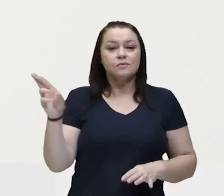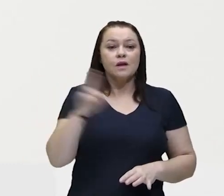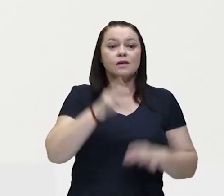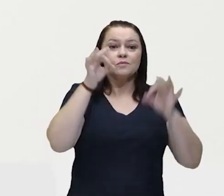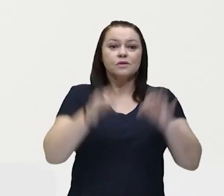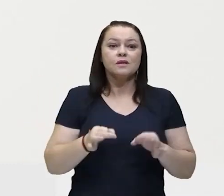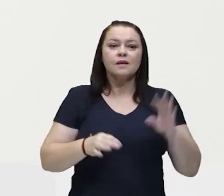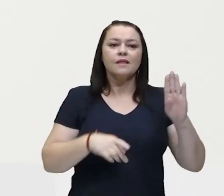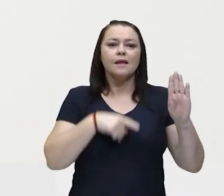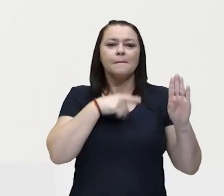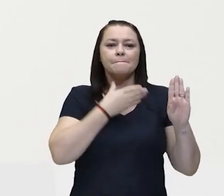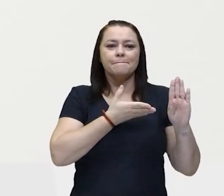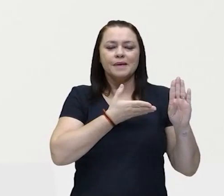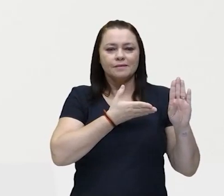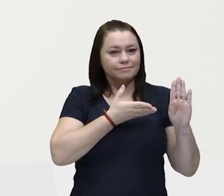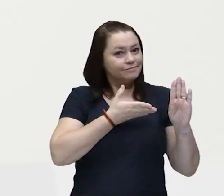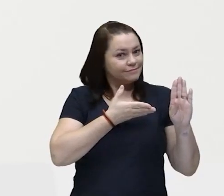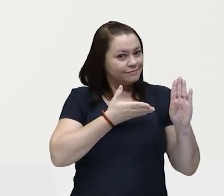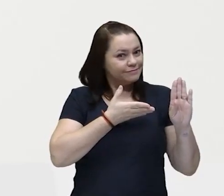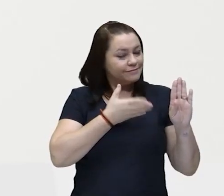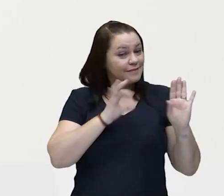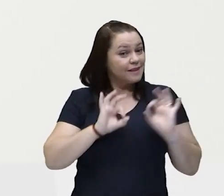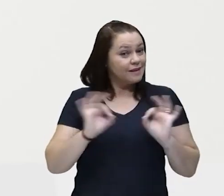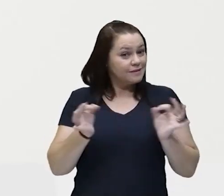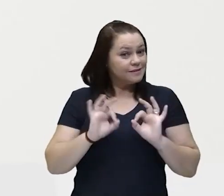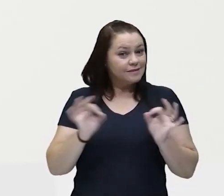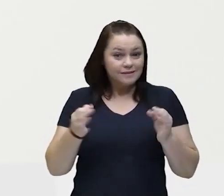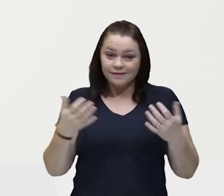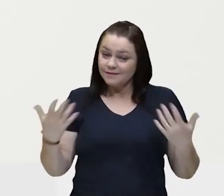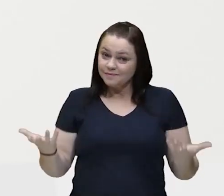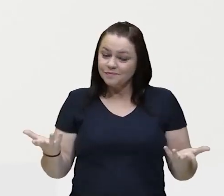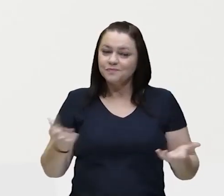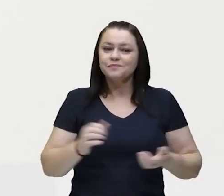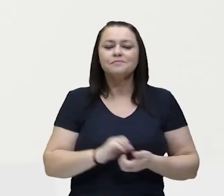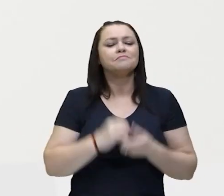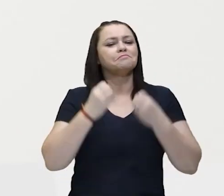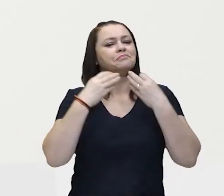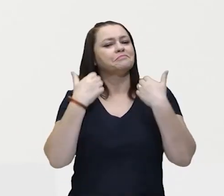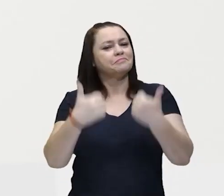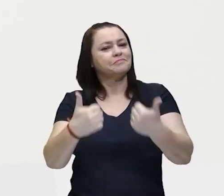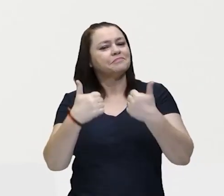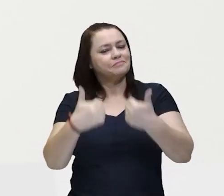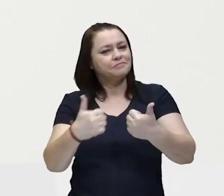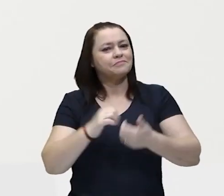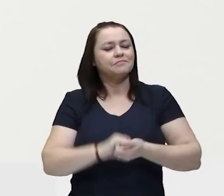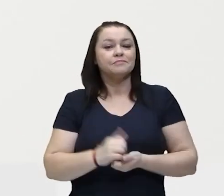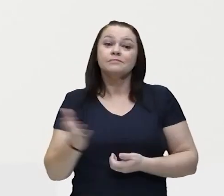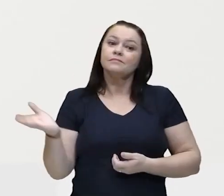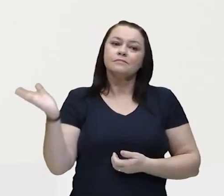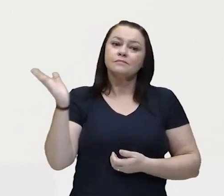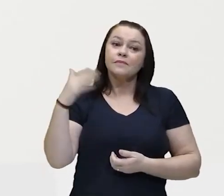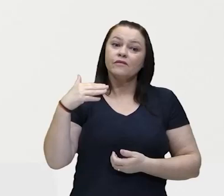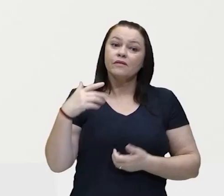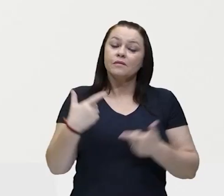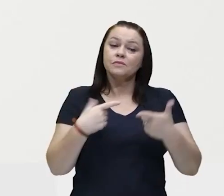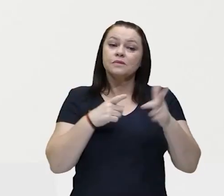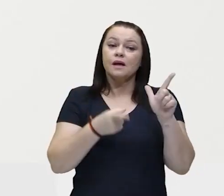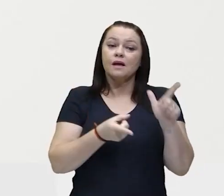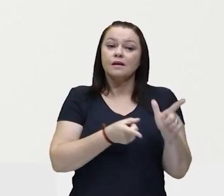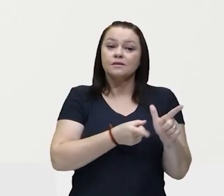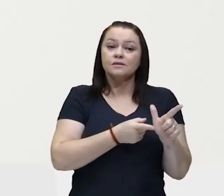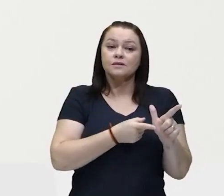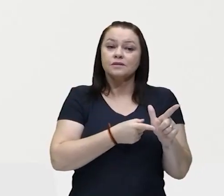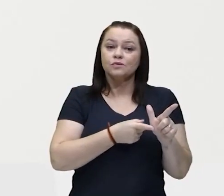Olha que simples, professor, trabalhar com medidas de comprimento. Muito bem. Vamos ao nosso próximo